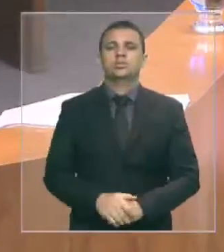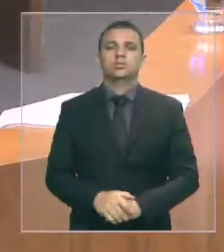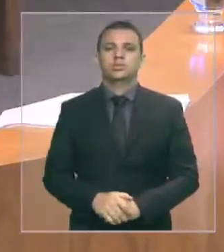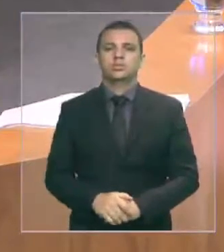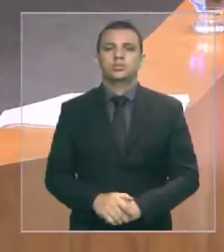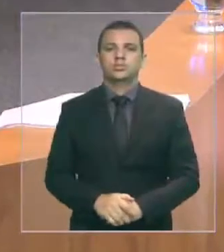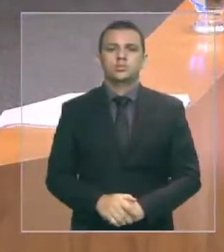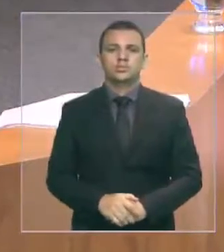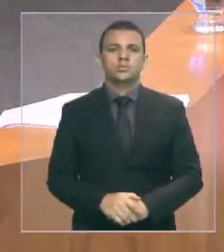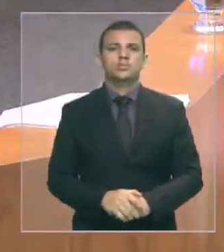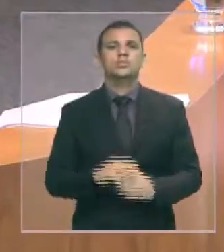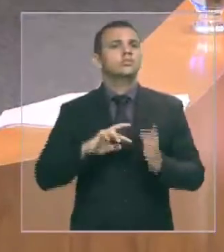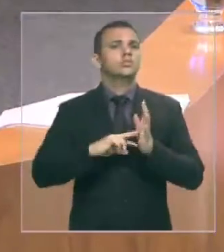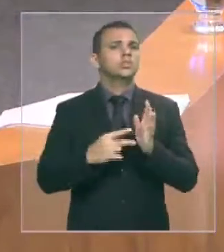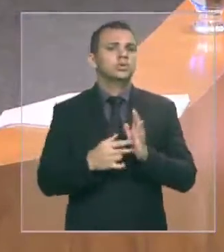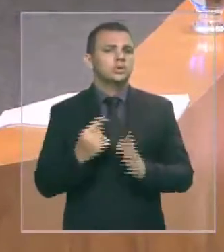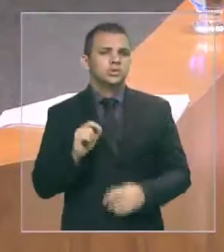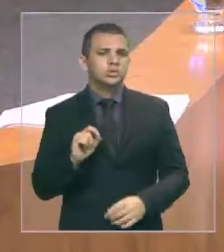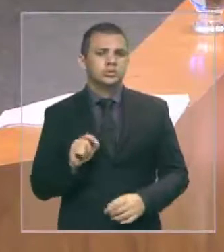Ou seja,